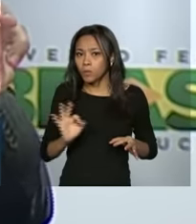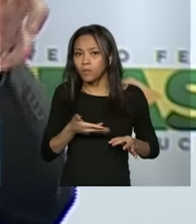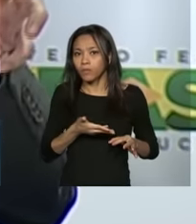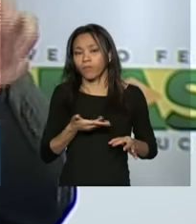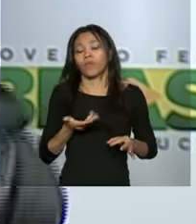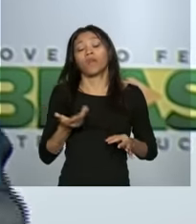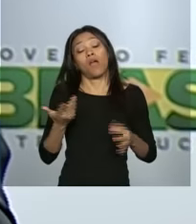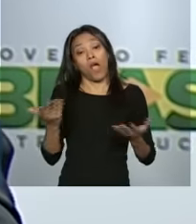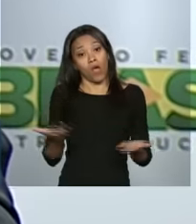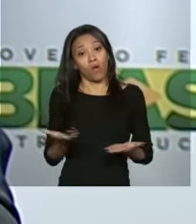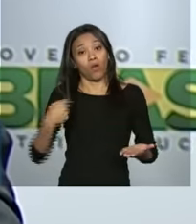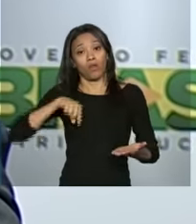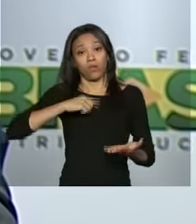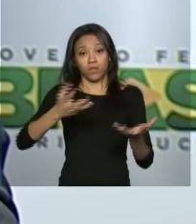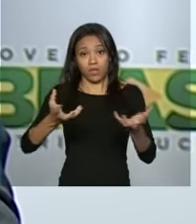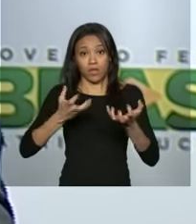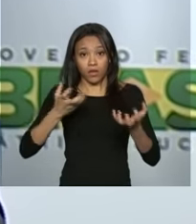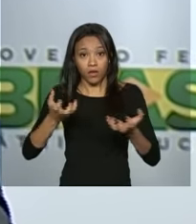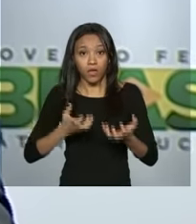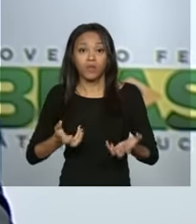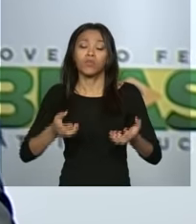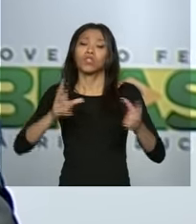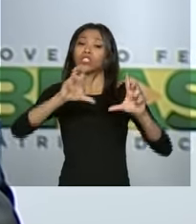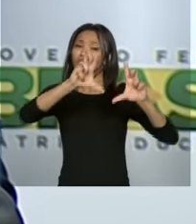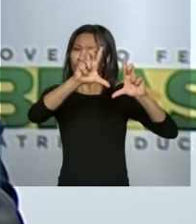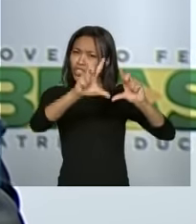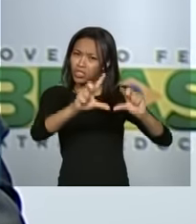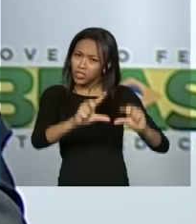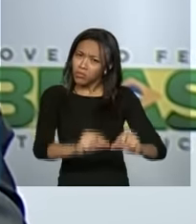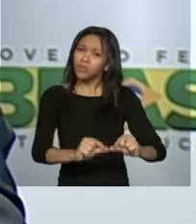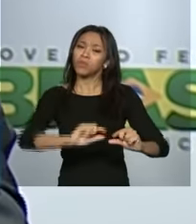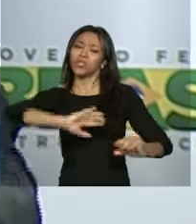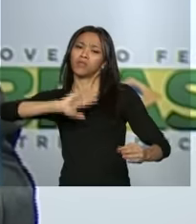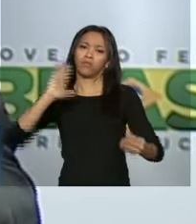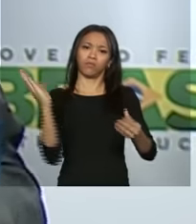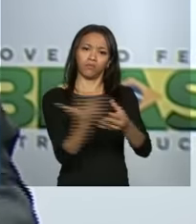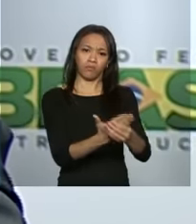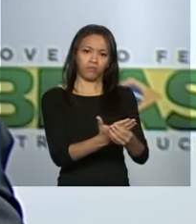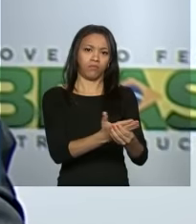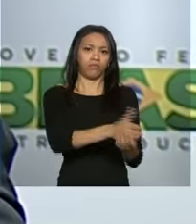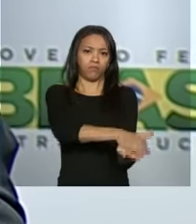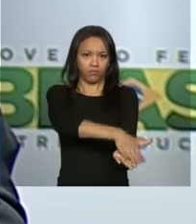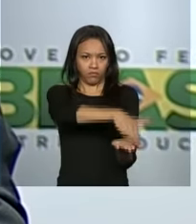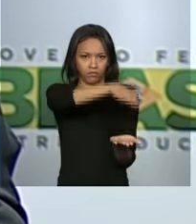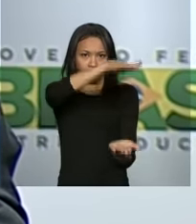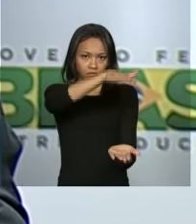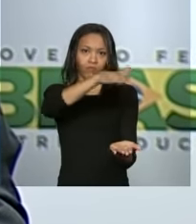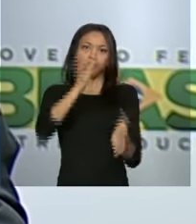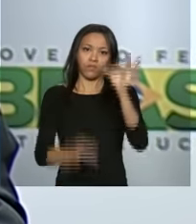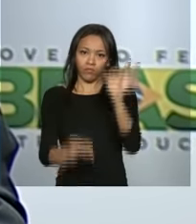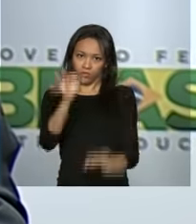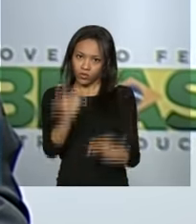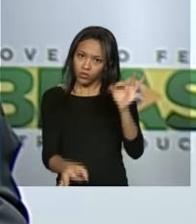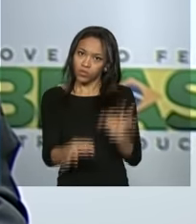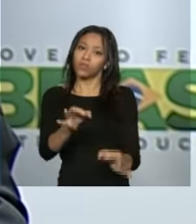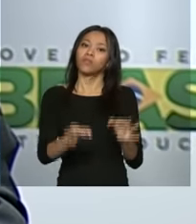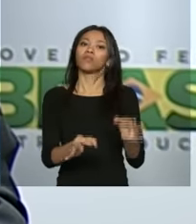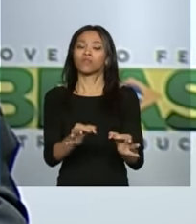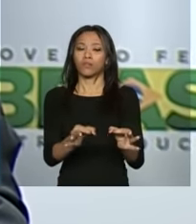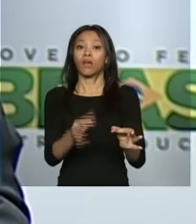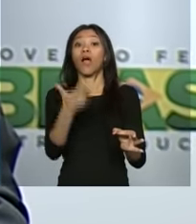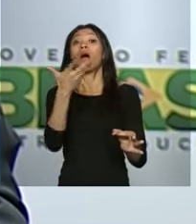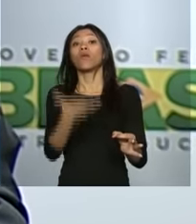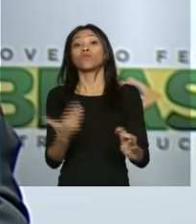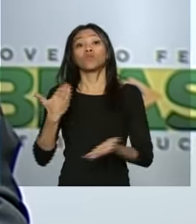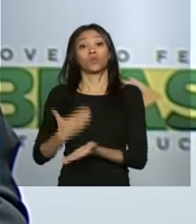isso esvaziar o processo de judicialização das dos dispositivos médicos implantáveis na Nascente